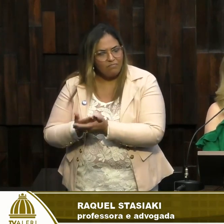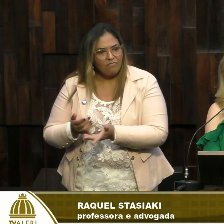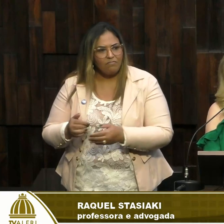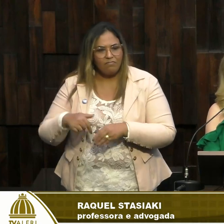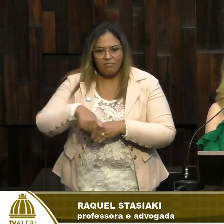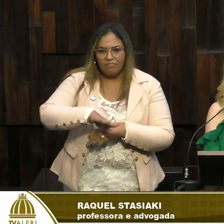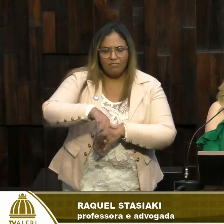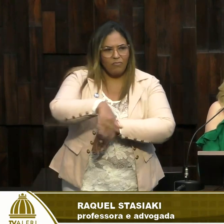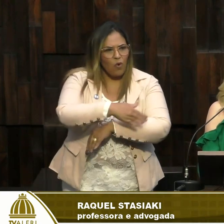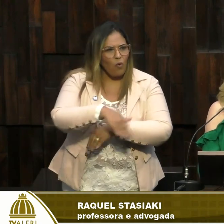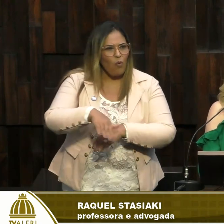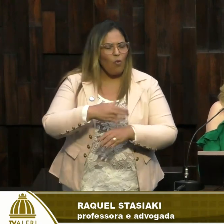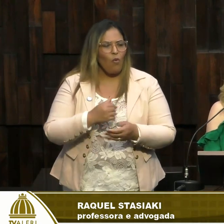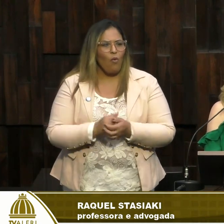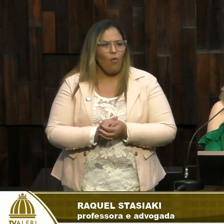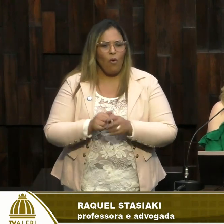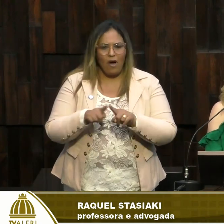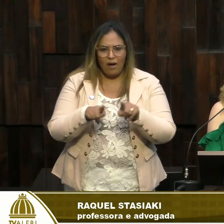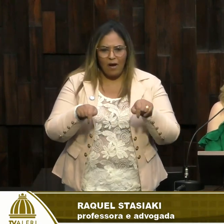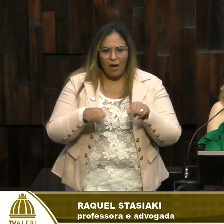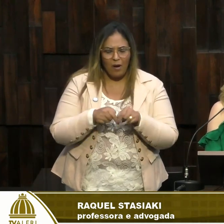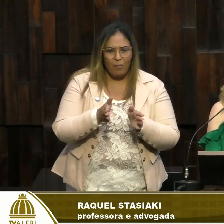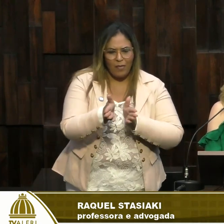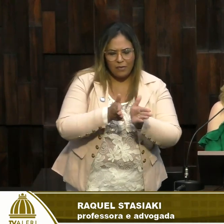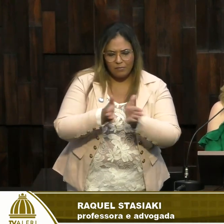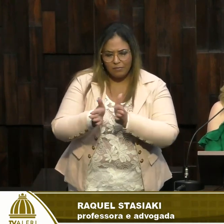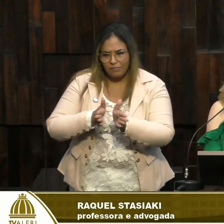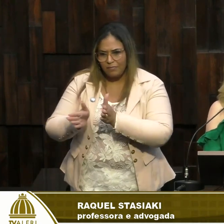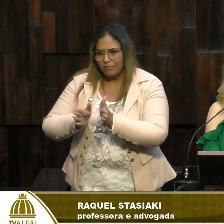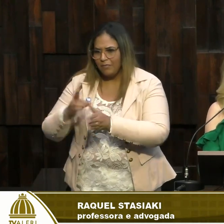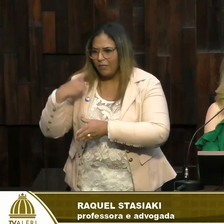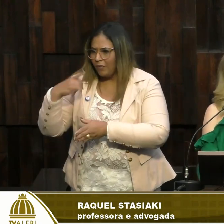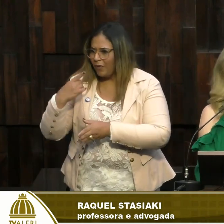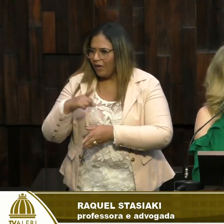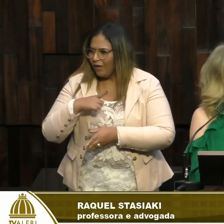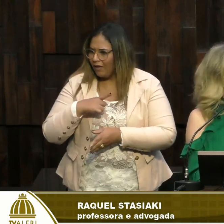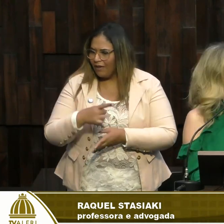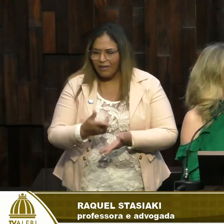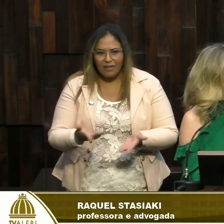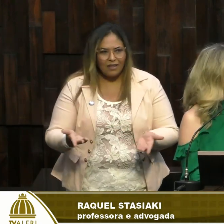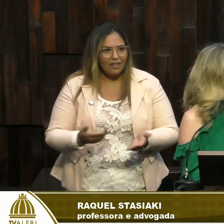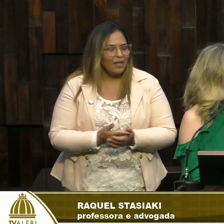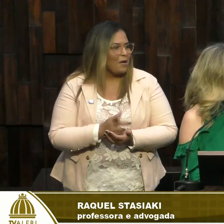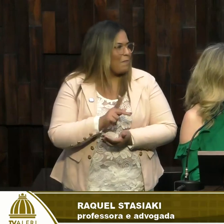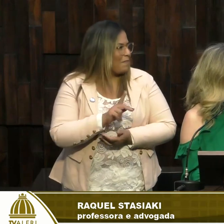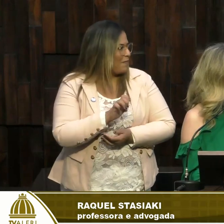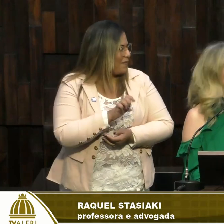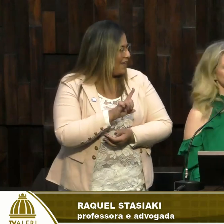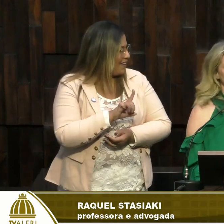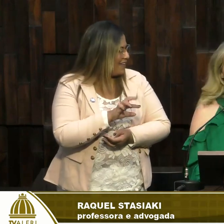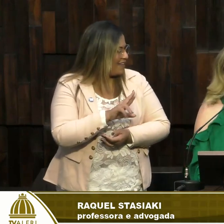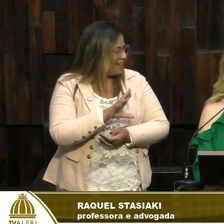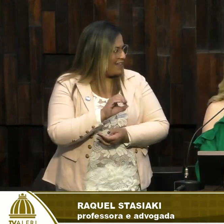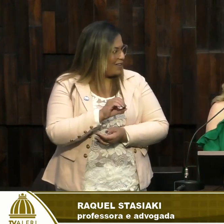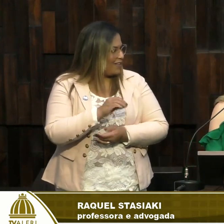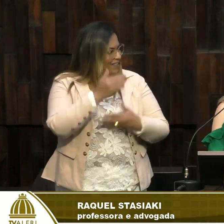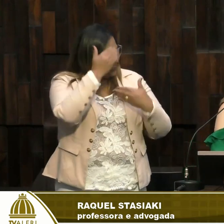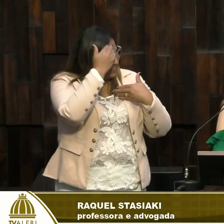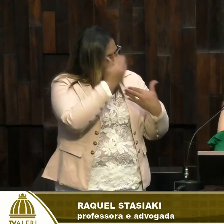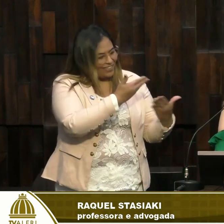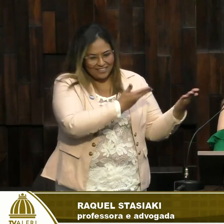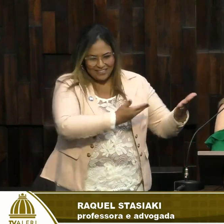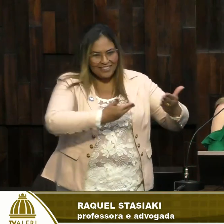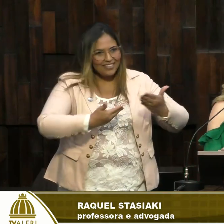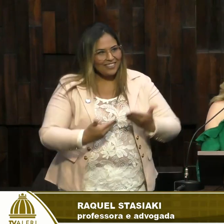rua, percorrendo gabinetes aqui dos deputados. Inclusive, Pedro Brazão, te agradeço, nos